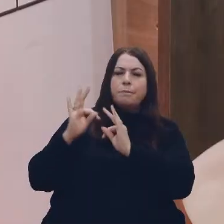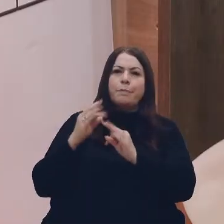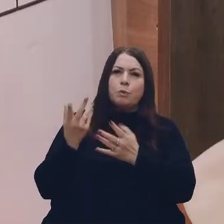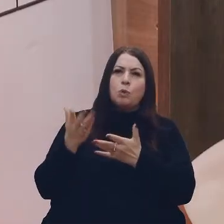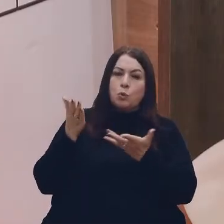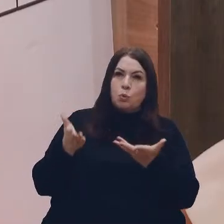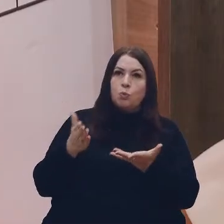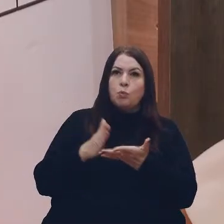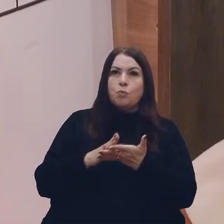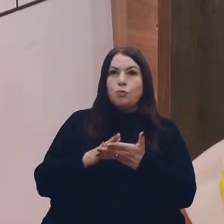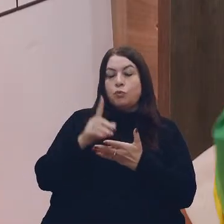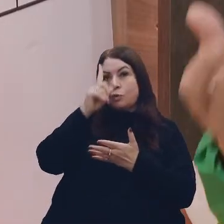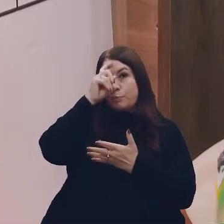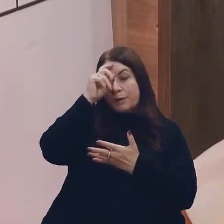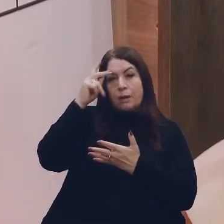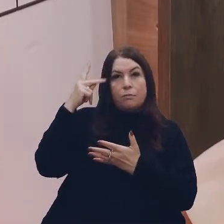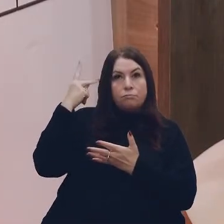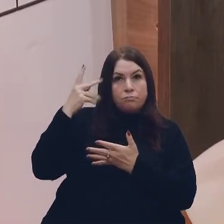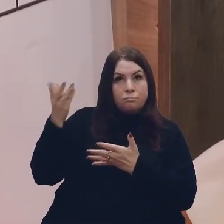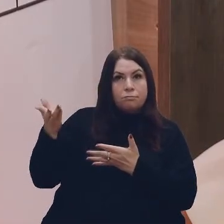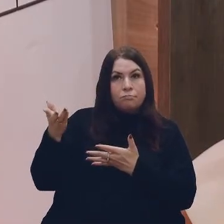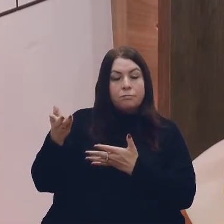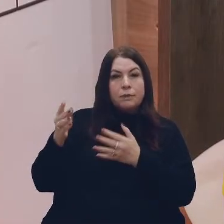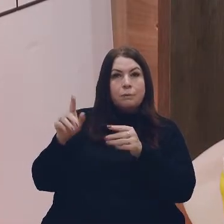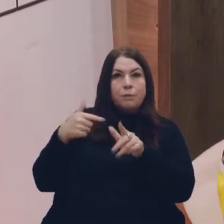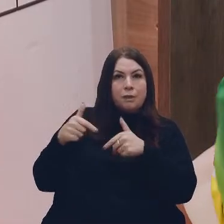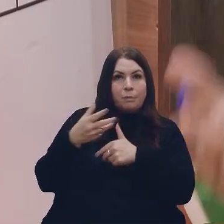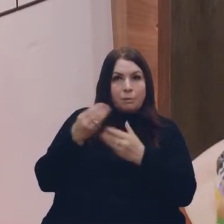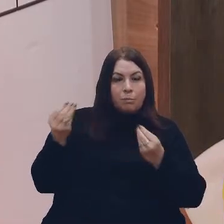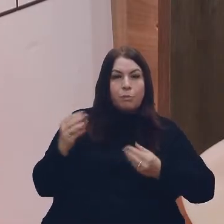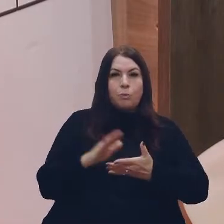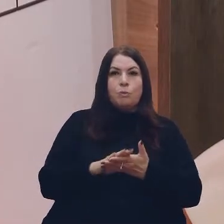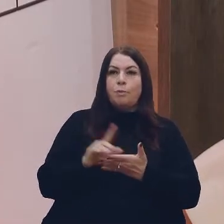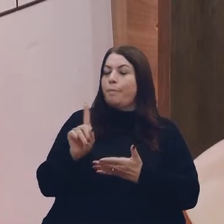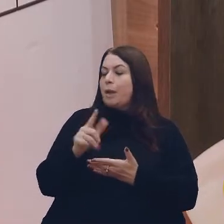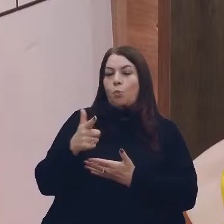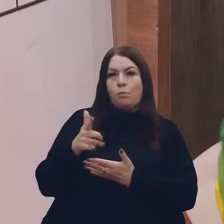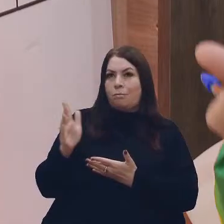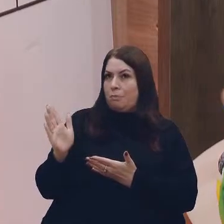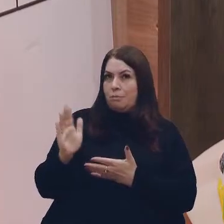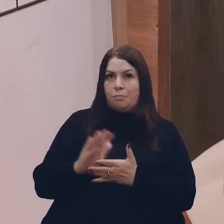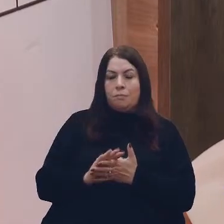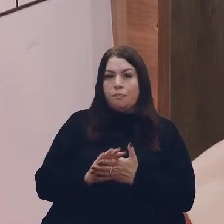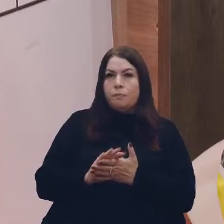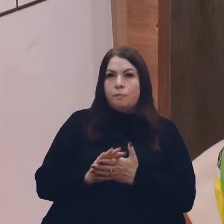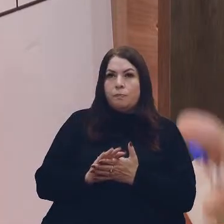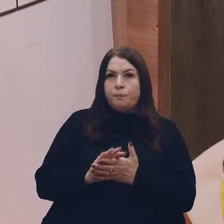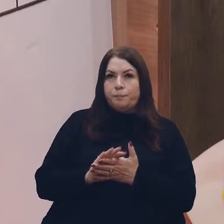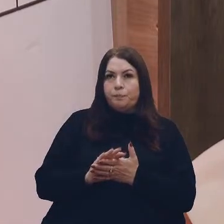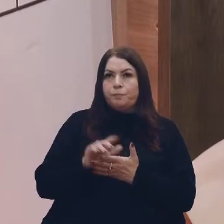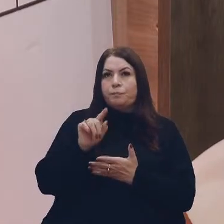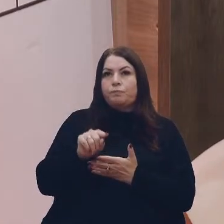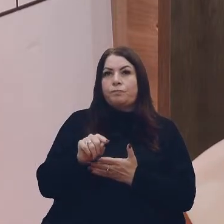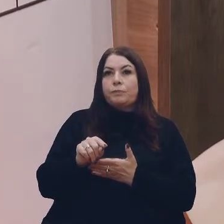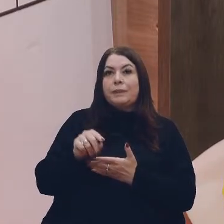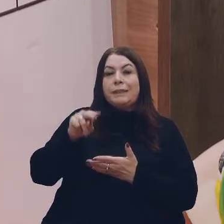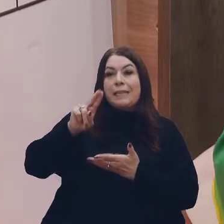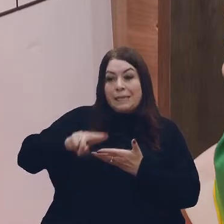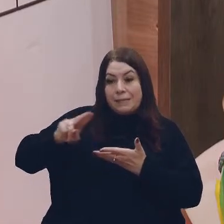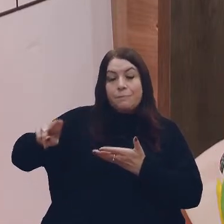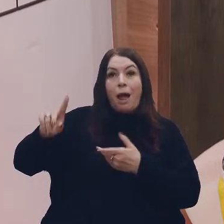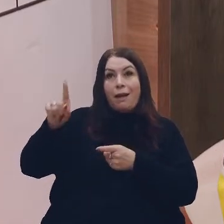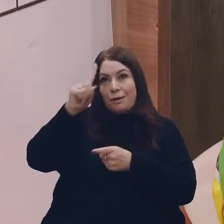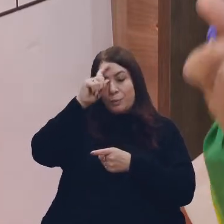é o atual manicômio, né? A gente trabalha muito para não ter essa internação,